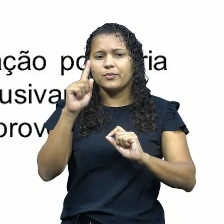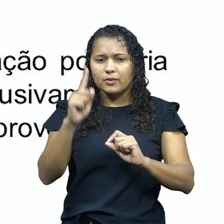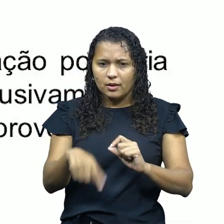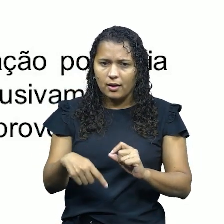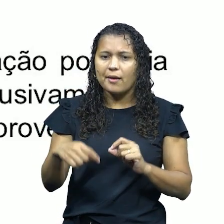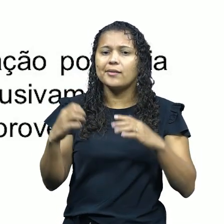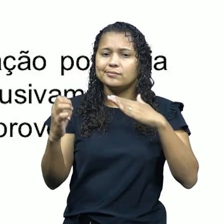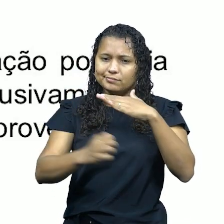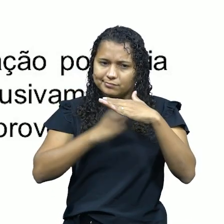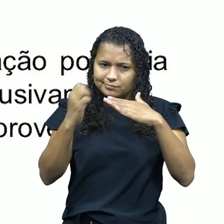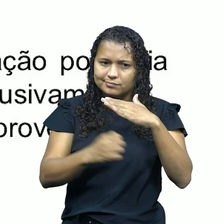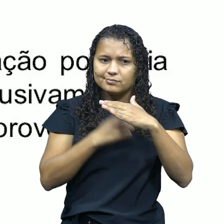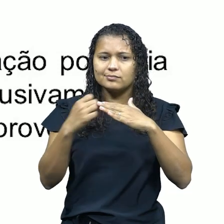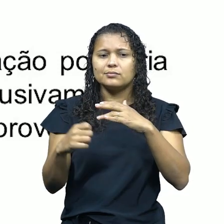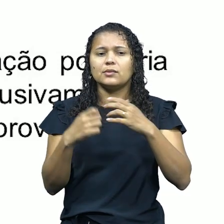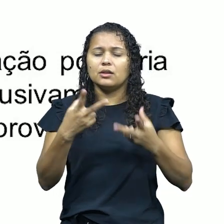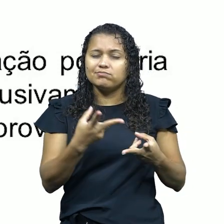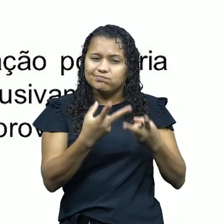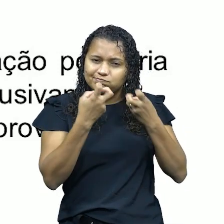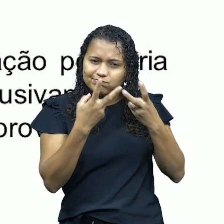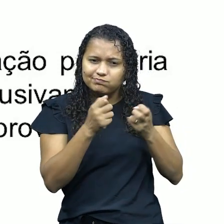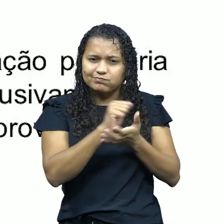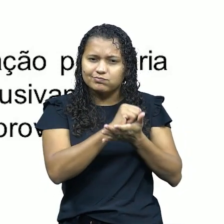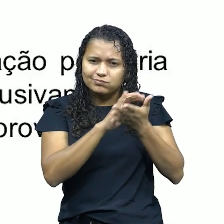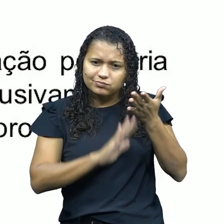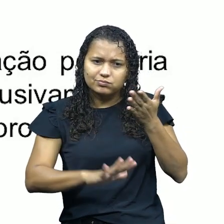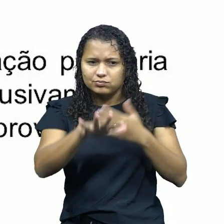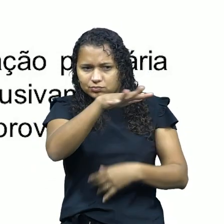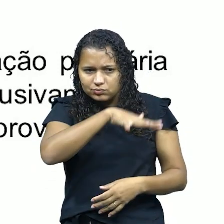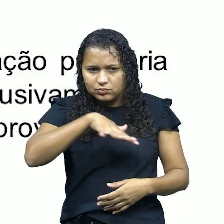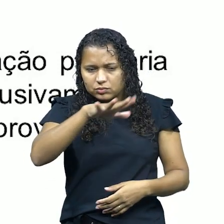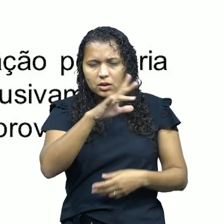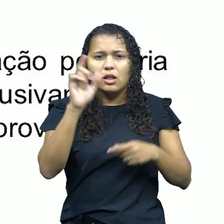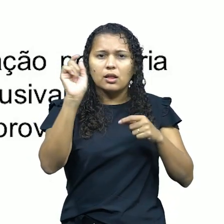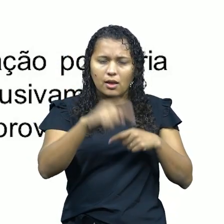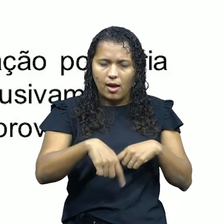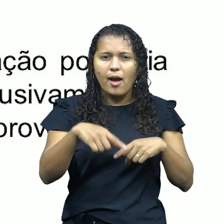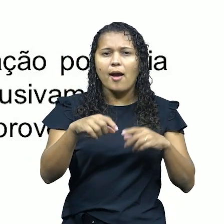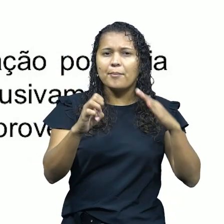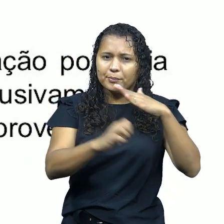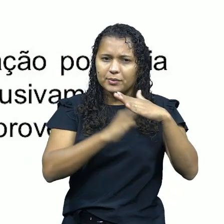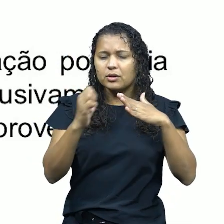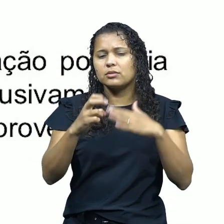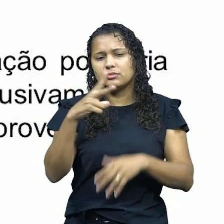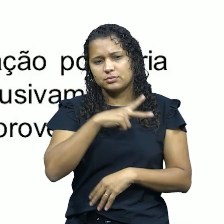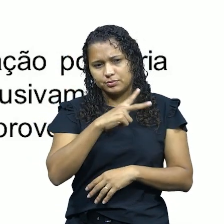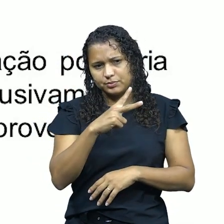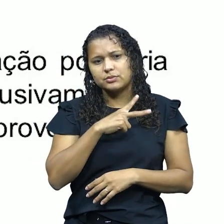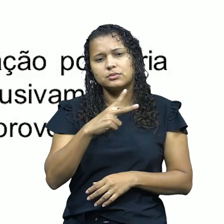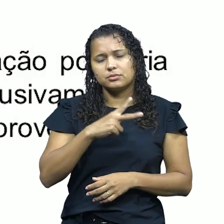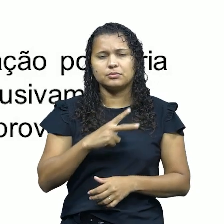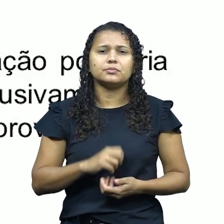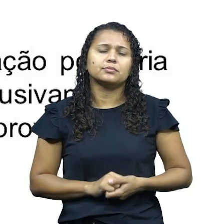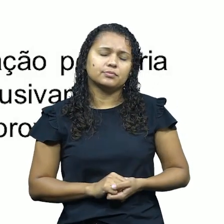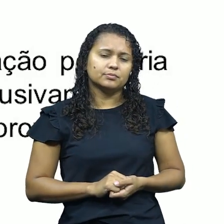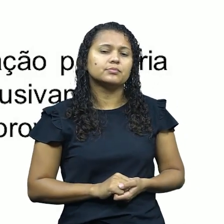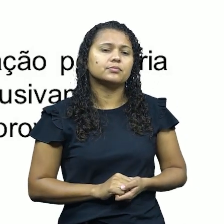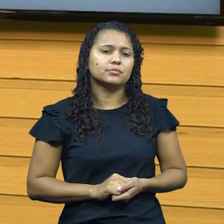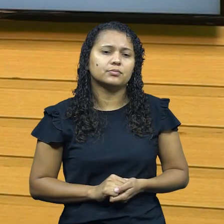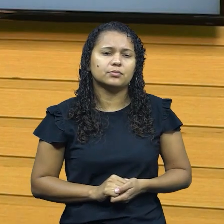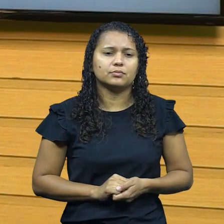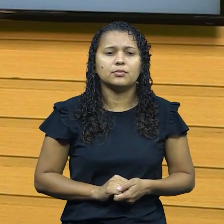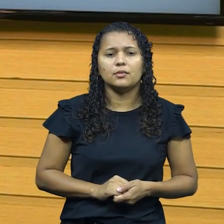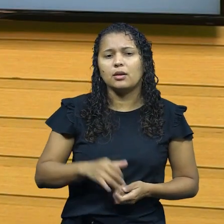são empreendimentos cuja exploração das atividades portuárias elas ocorrem sobre o regime da iniciativa